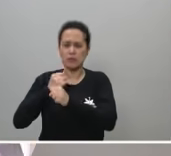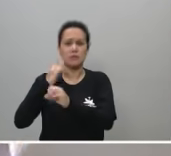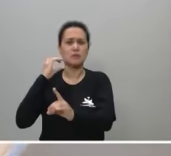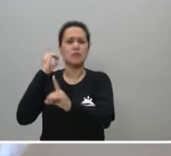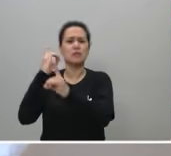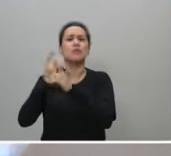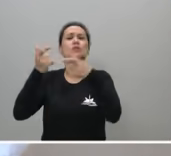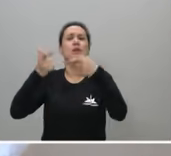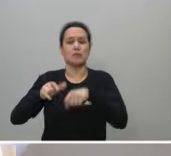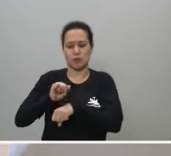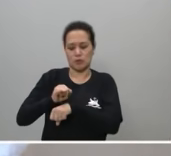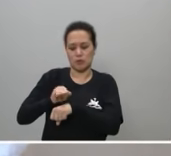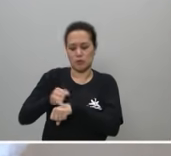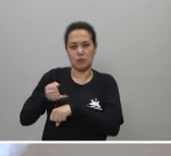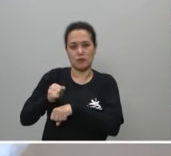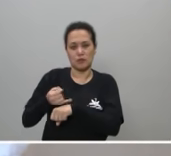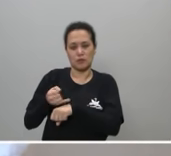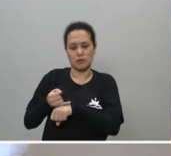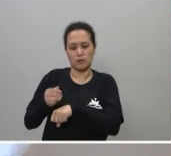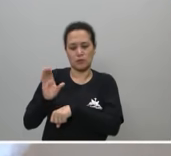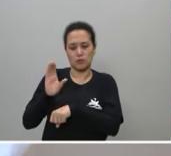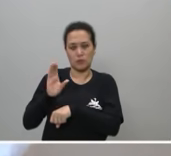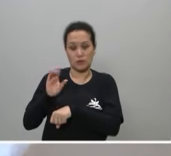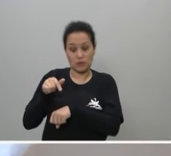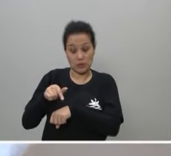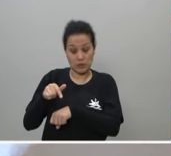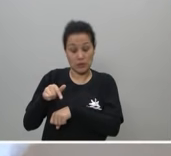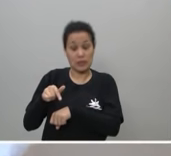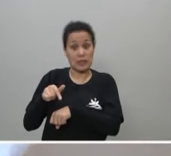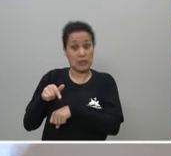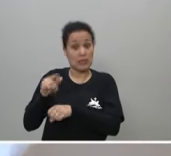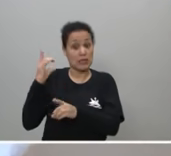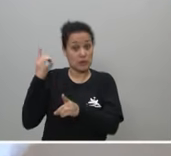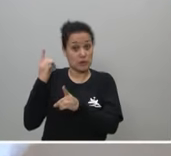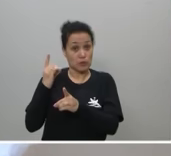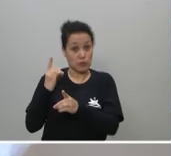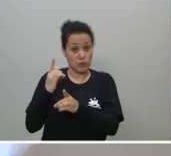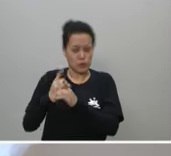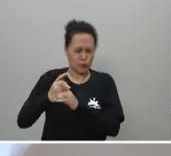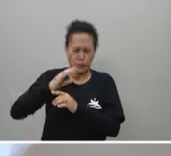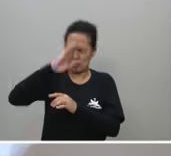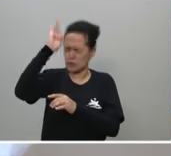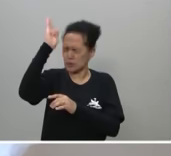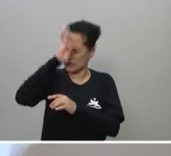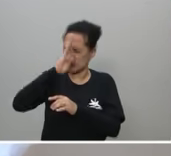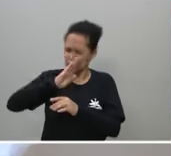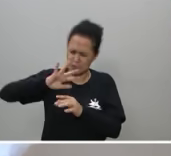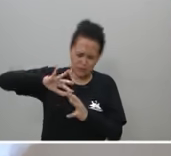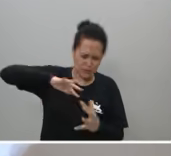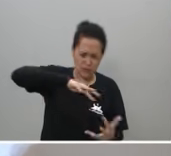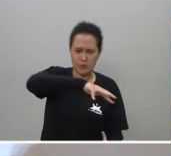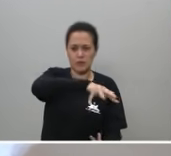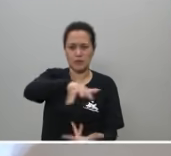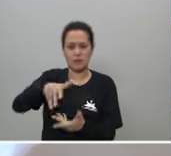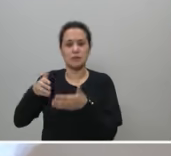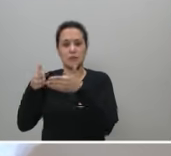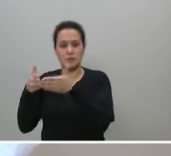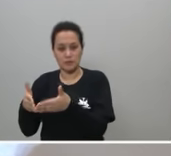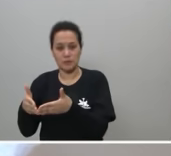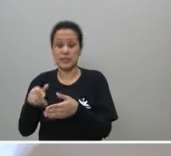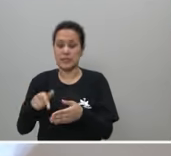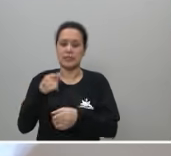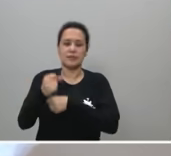este ano, em vista desse isolamento, estamos celebrando diariamente ao meio-dia, e vou poder